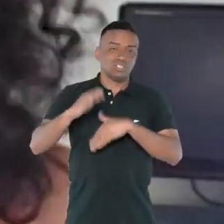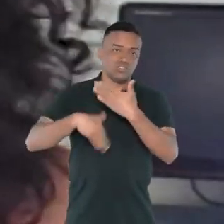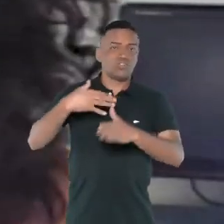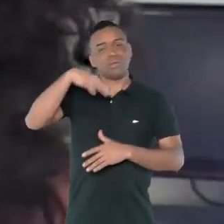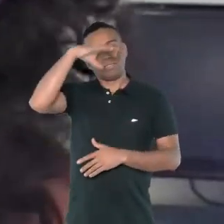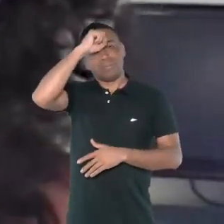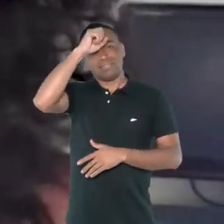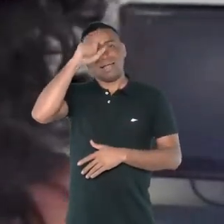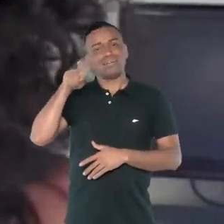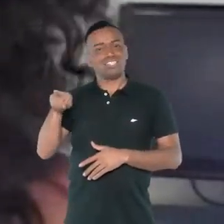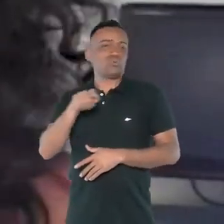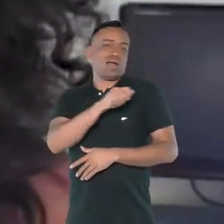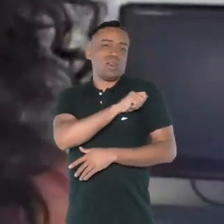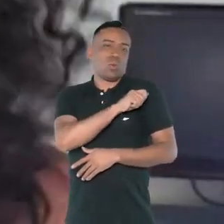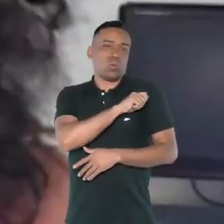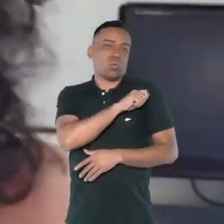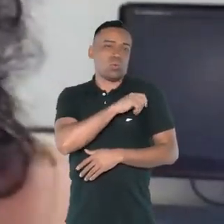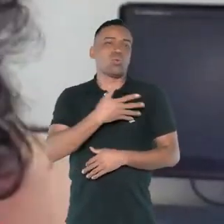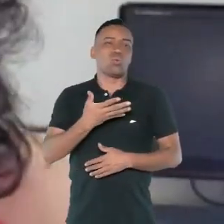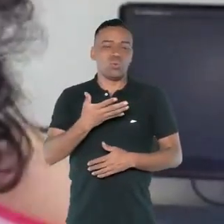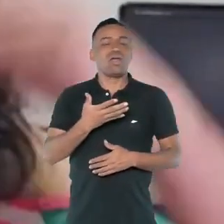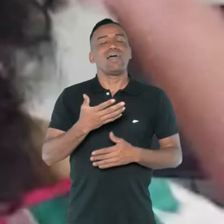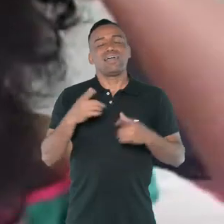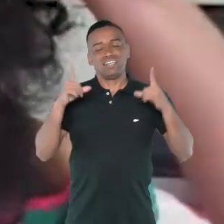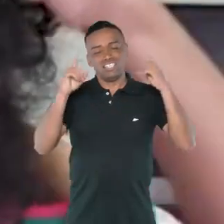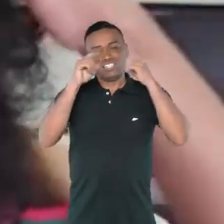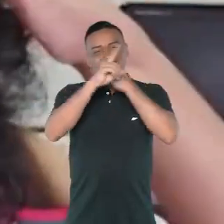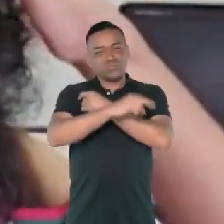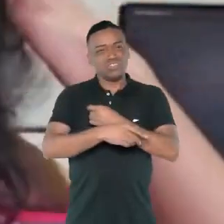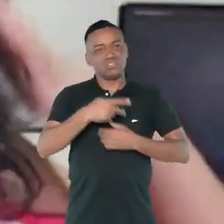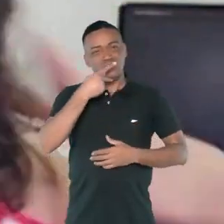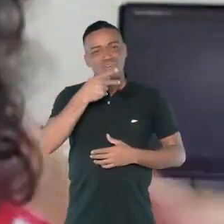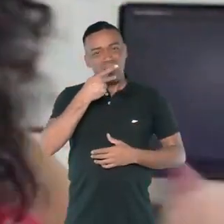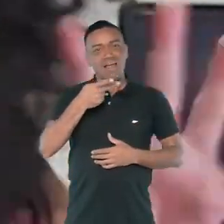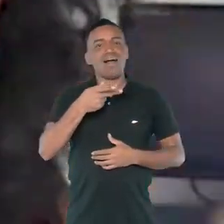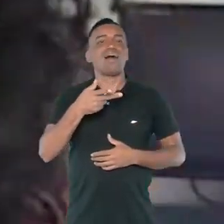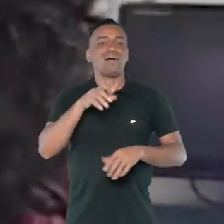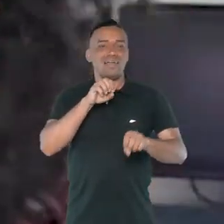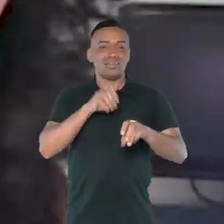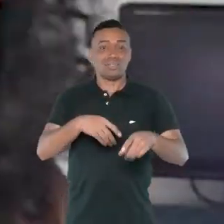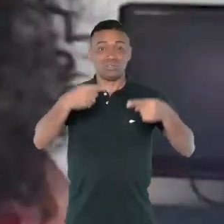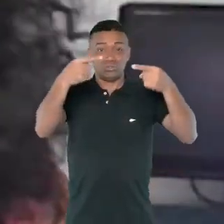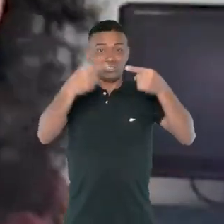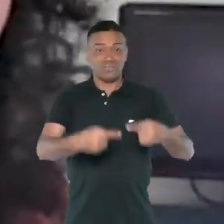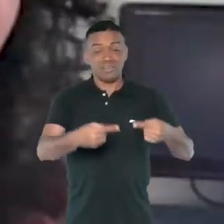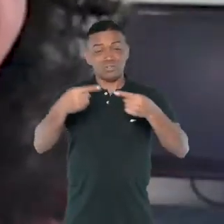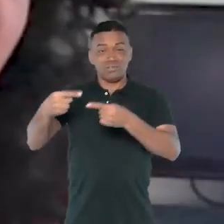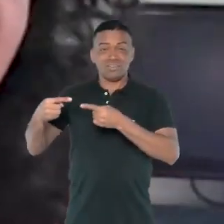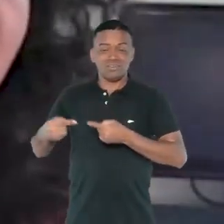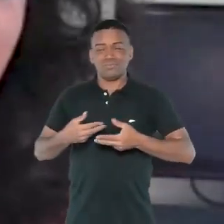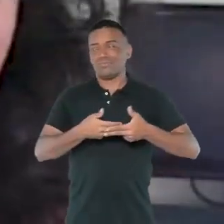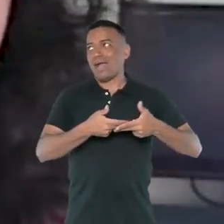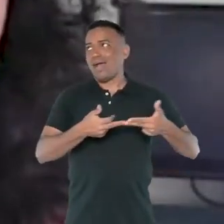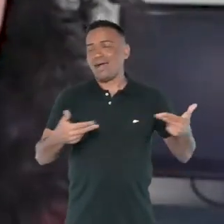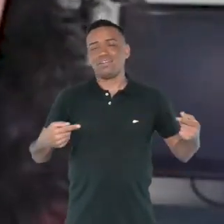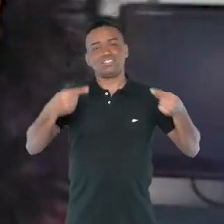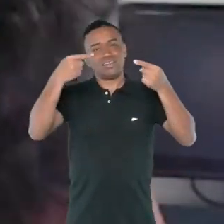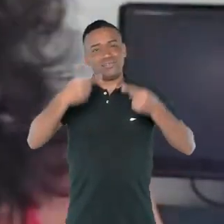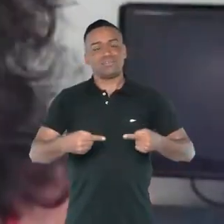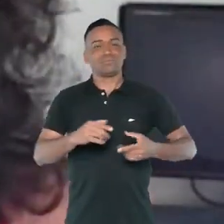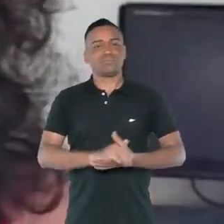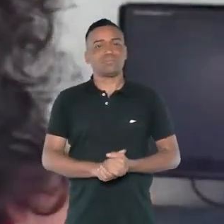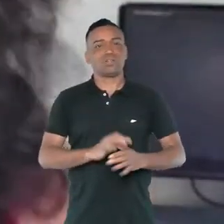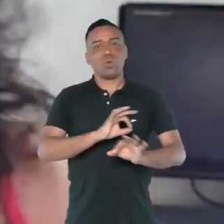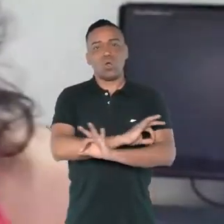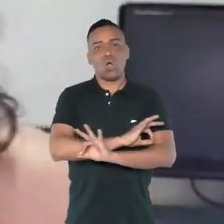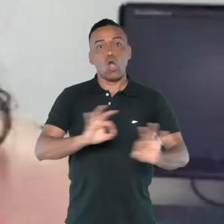aí você vê o quanto isso afeta no aprendizado, sabe? Então, é um jogo muito complexo, assim, falar de educação,